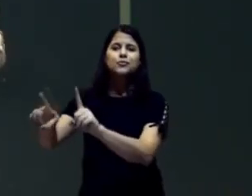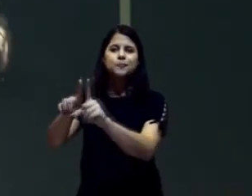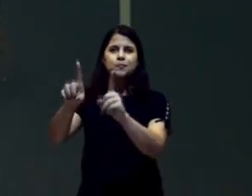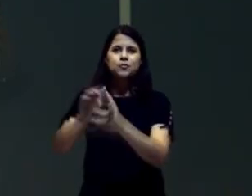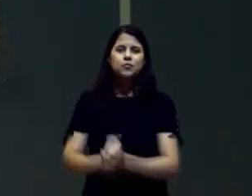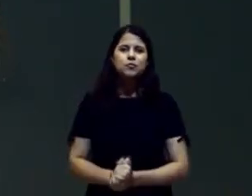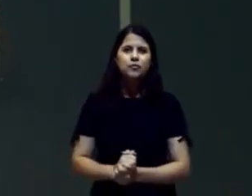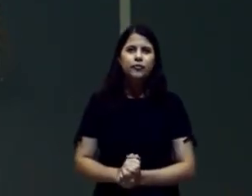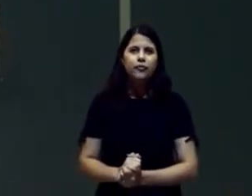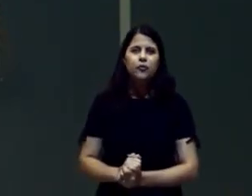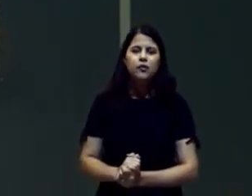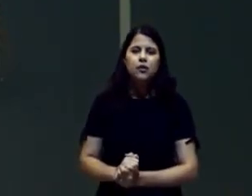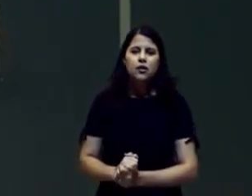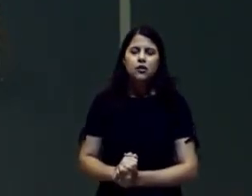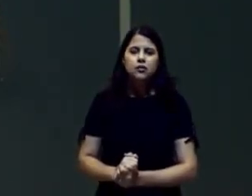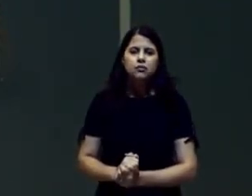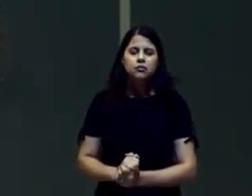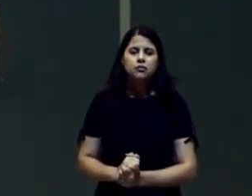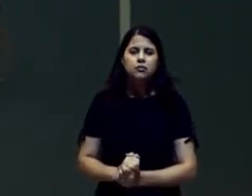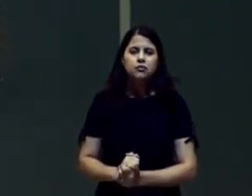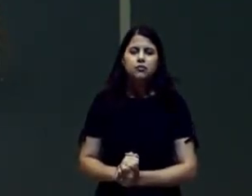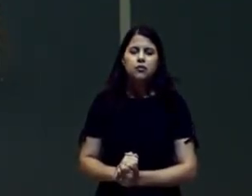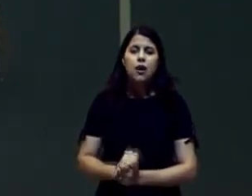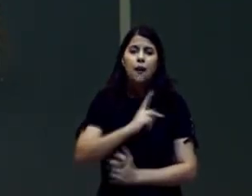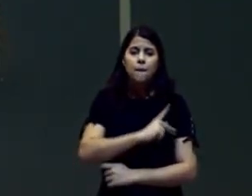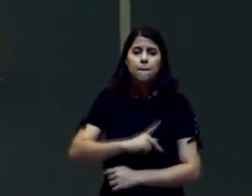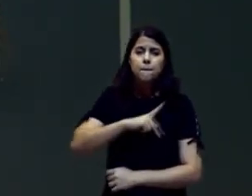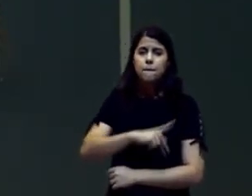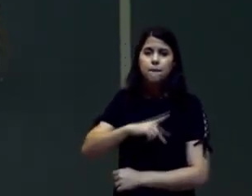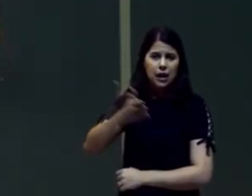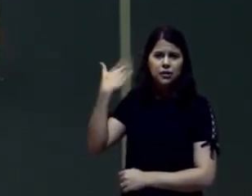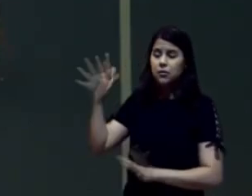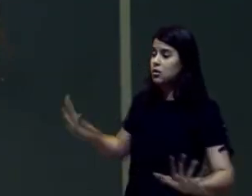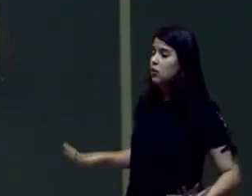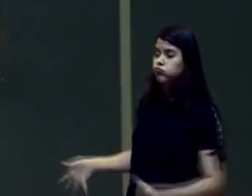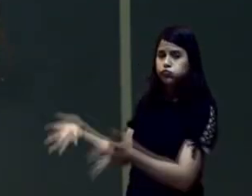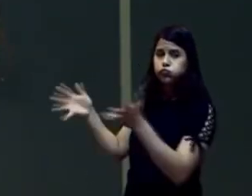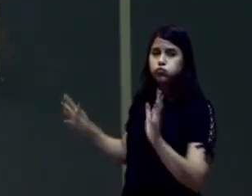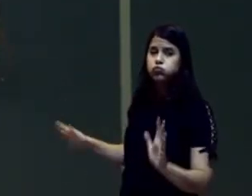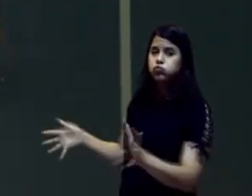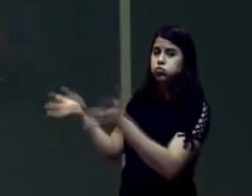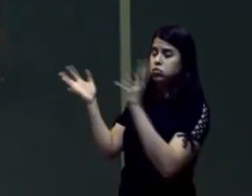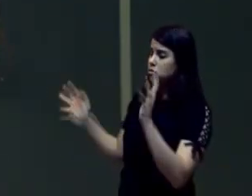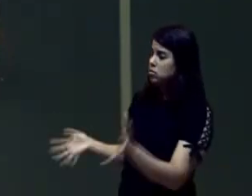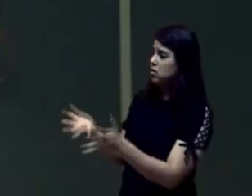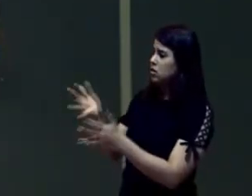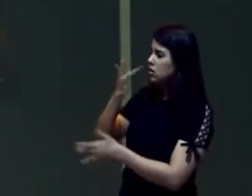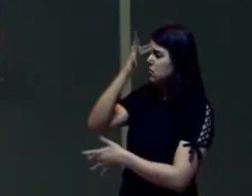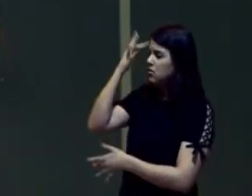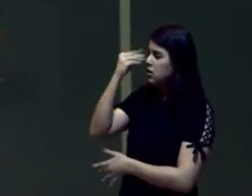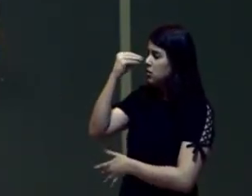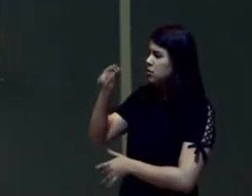12, Paulo tem que animá-lo e escrever para ele dizendo: Timóteo, ninguém despreze você por